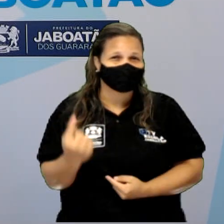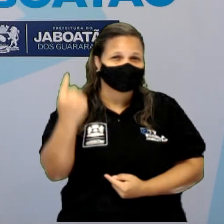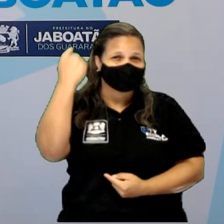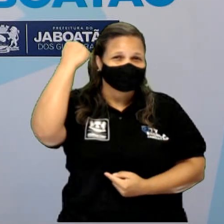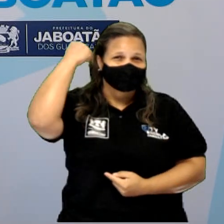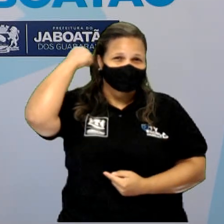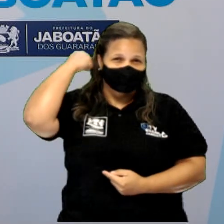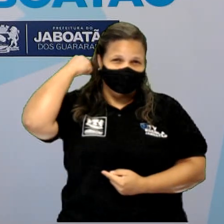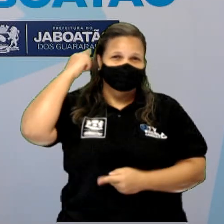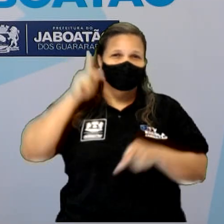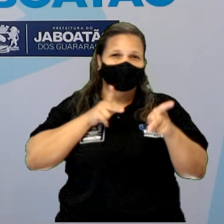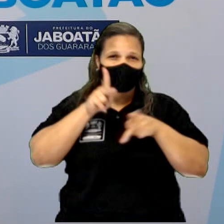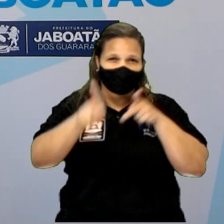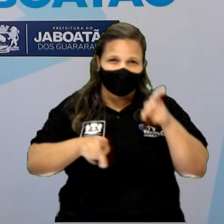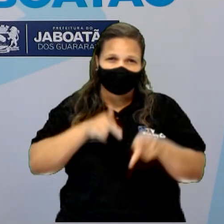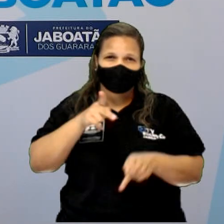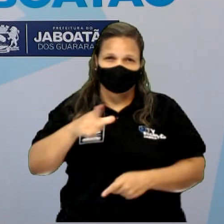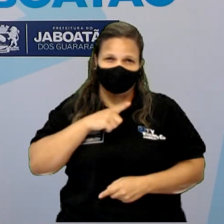europeus.